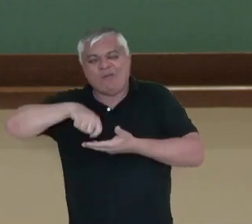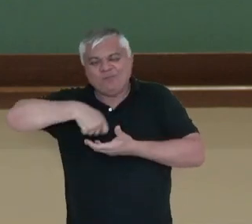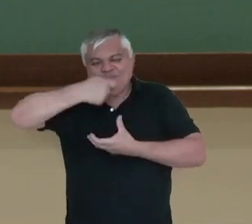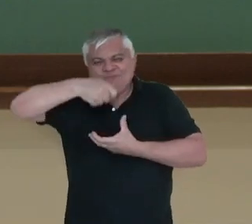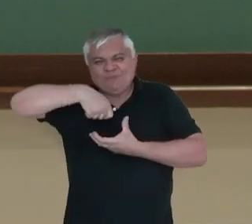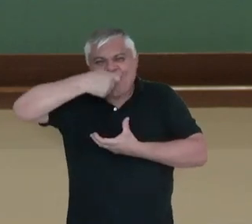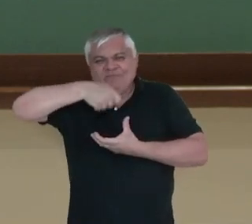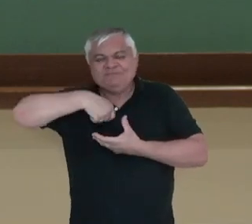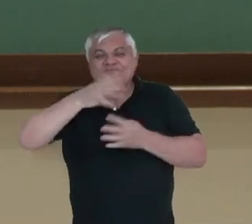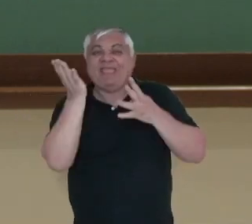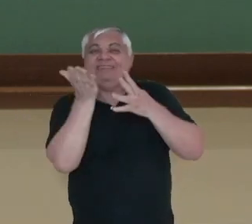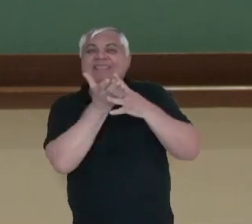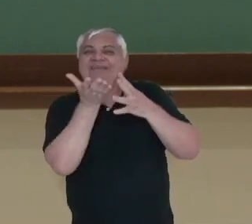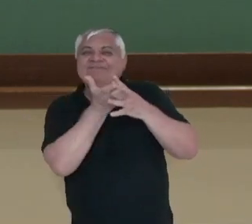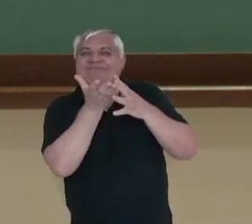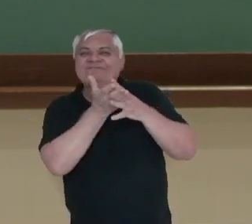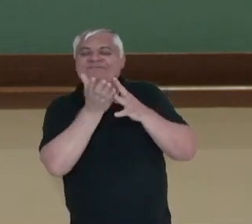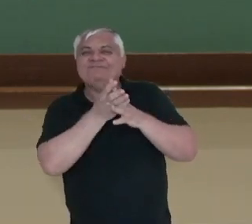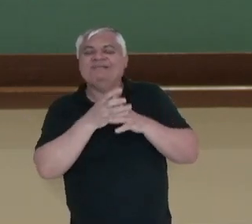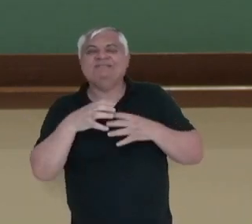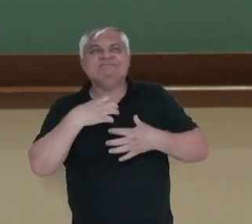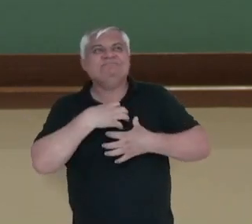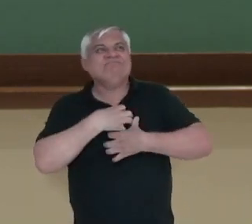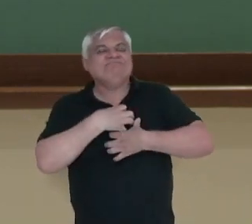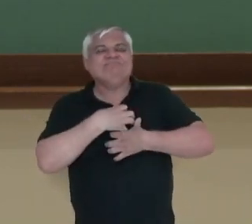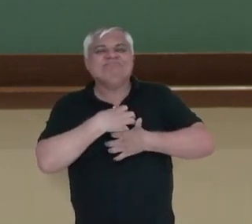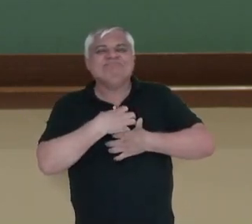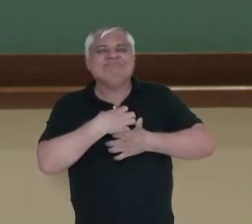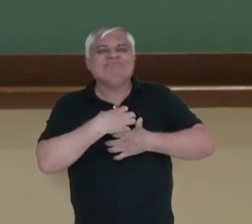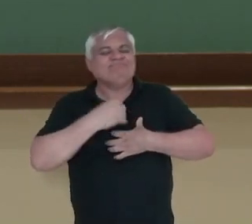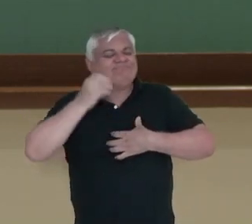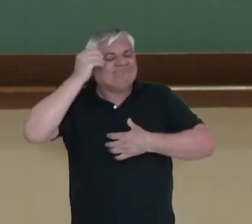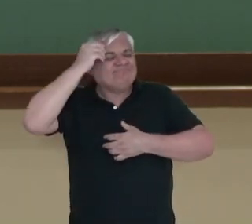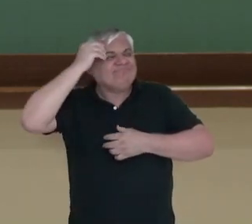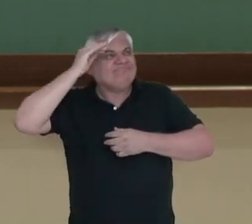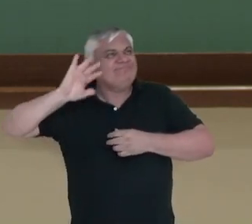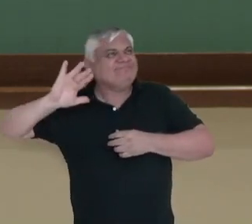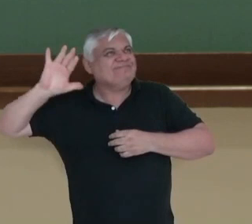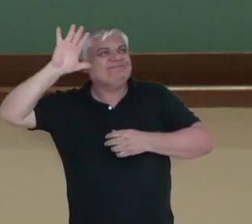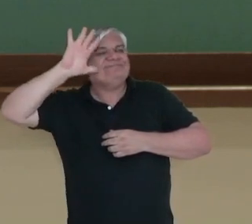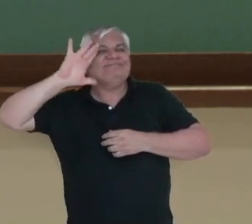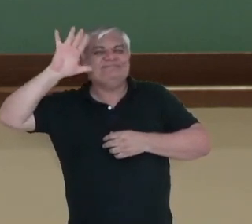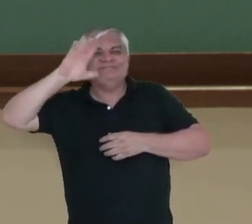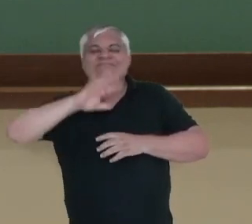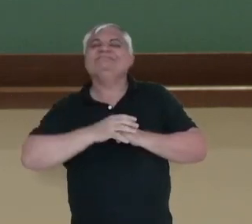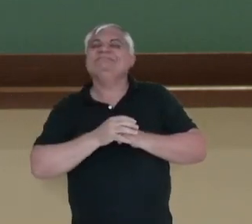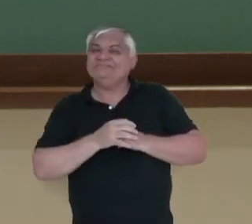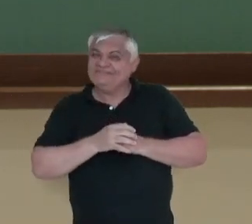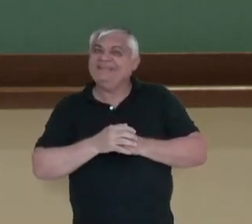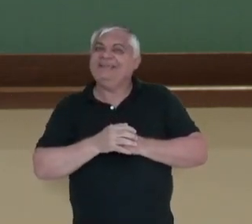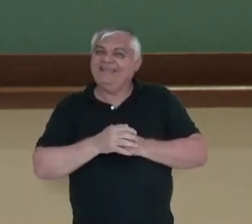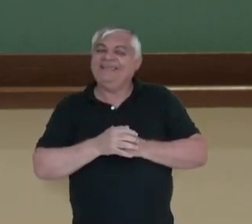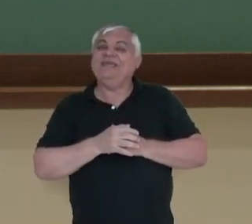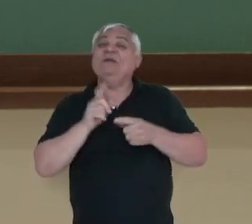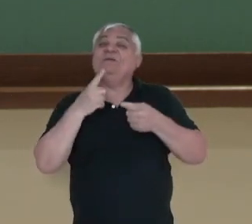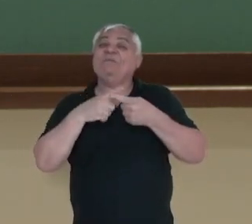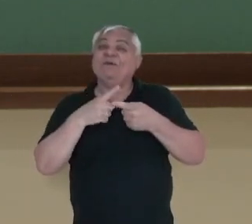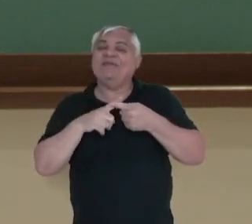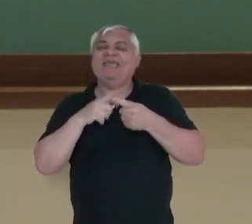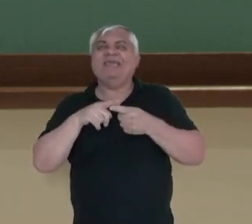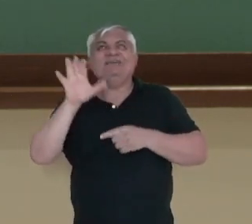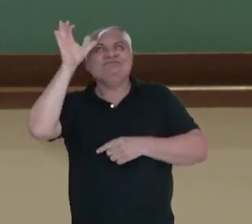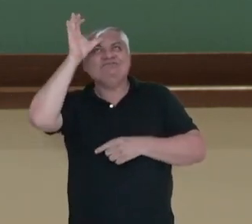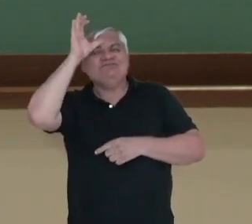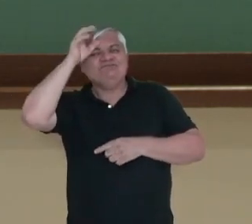do intervalo. Então isso me remete a outras ideias próximas desse contexto. a tia